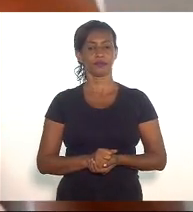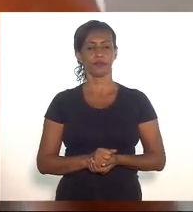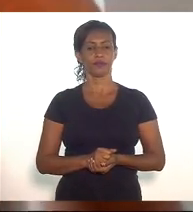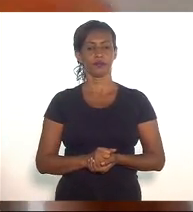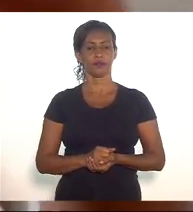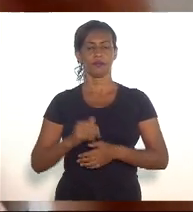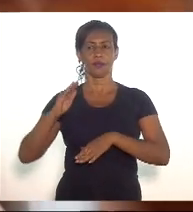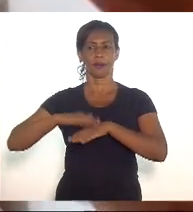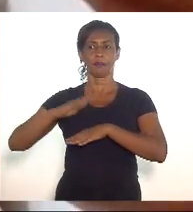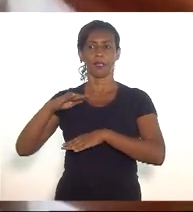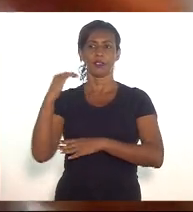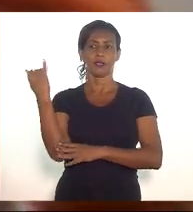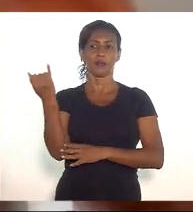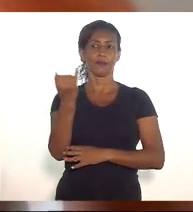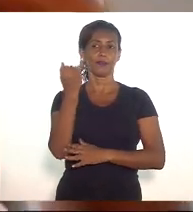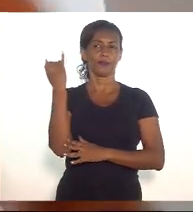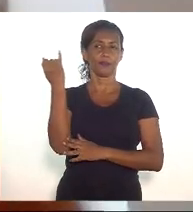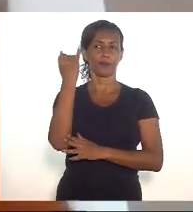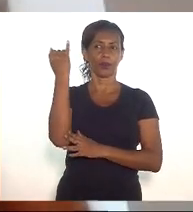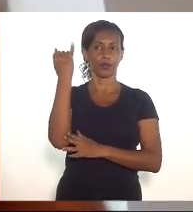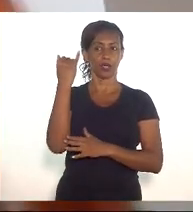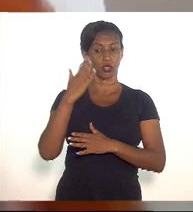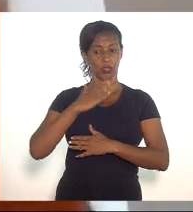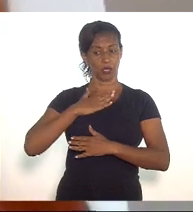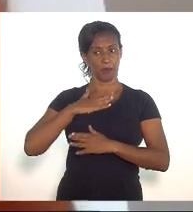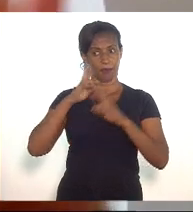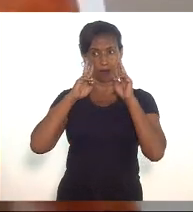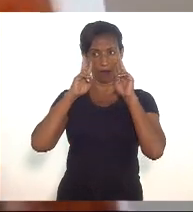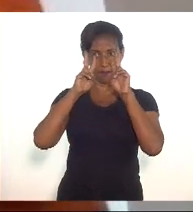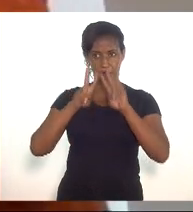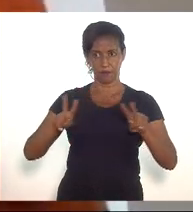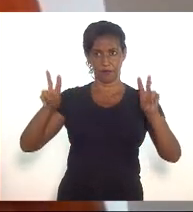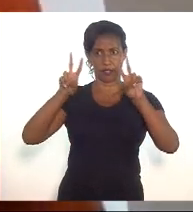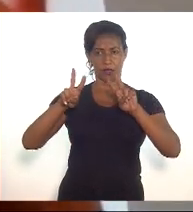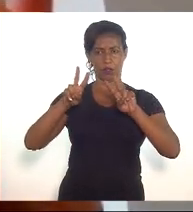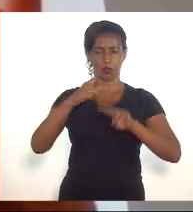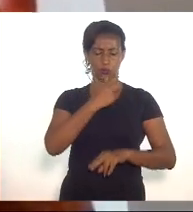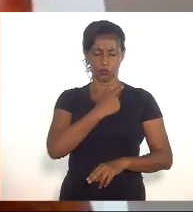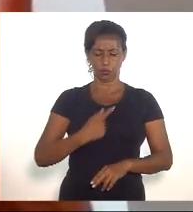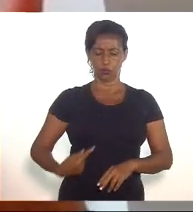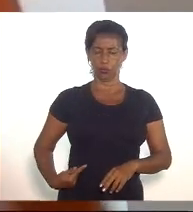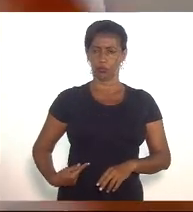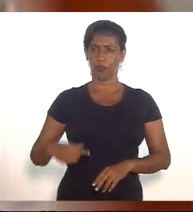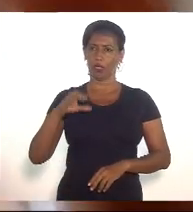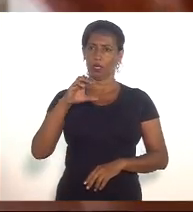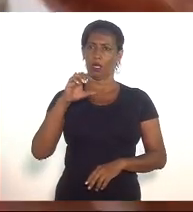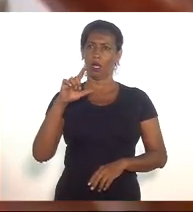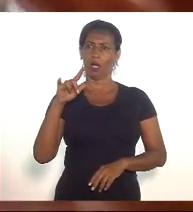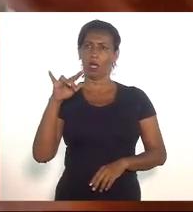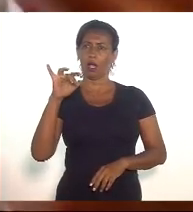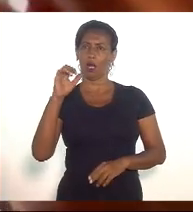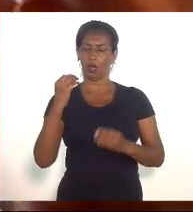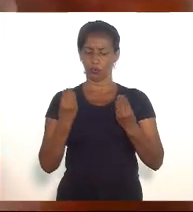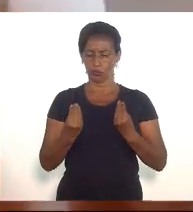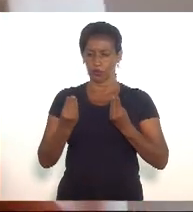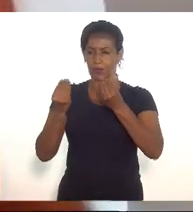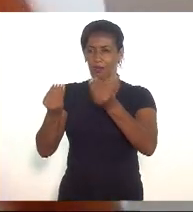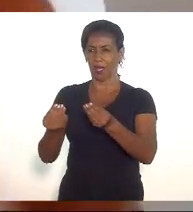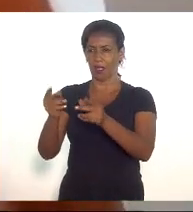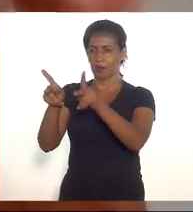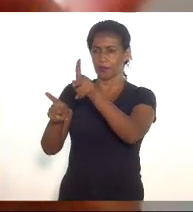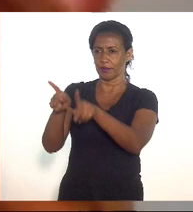aquilo que é mais importante na minha visão, na visão do governador Cláudio Castro, é a entrega à população,